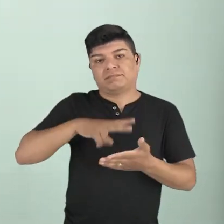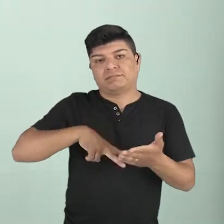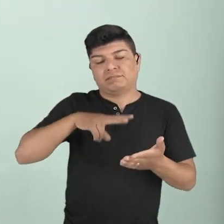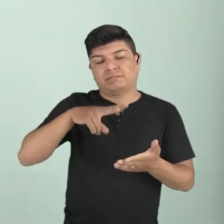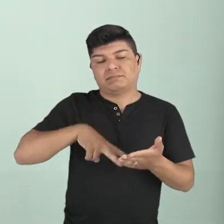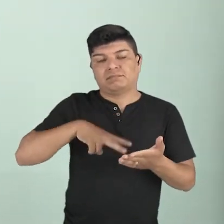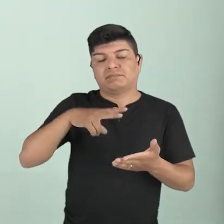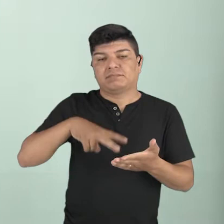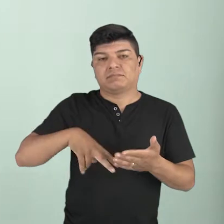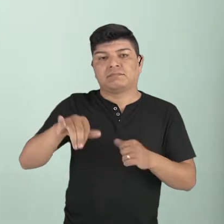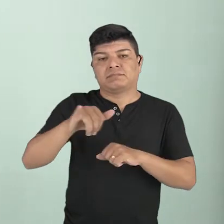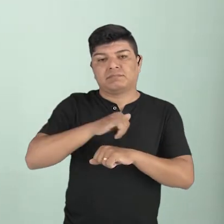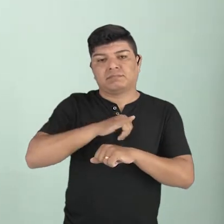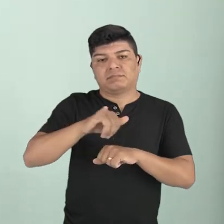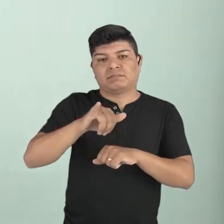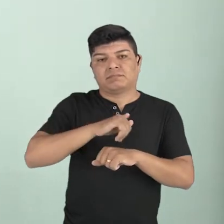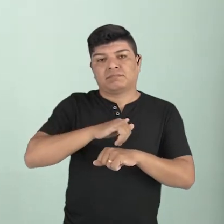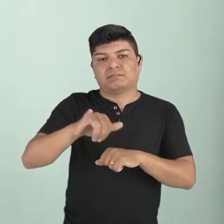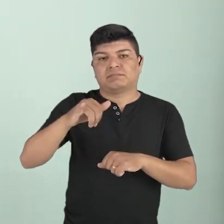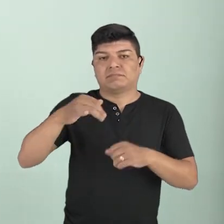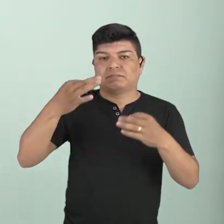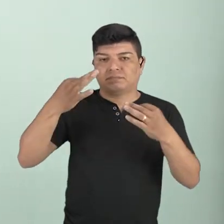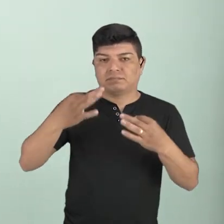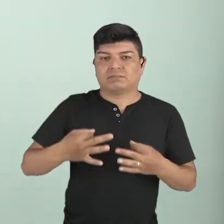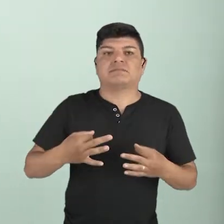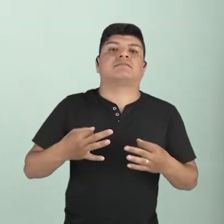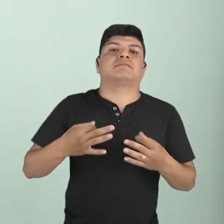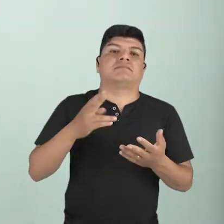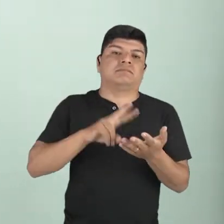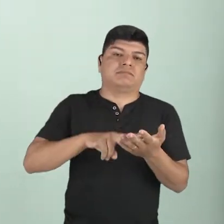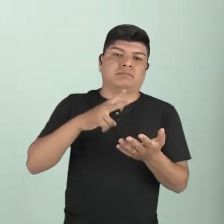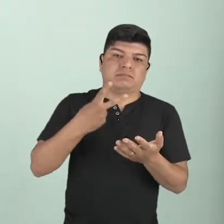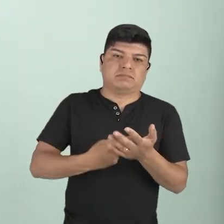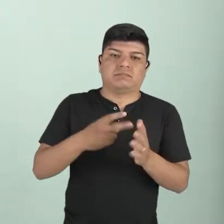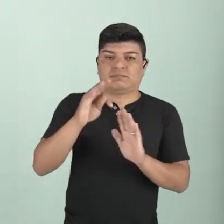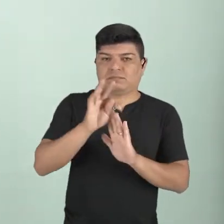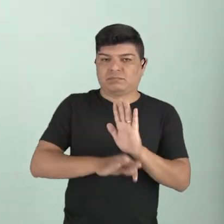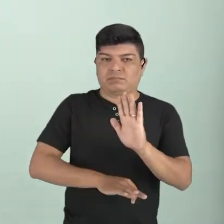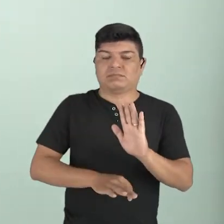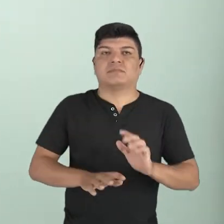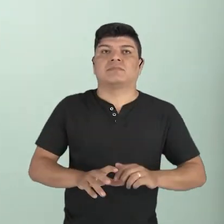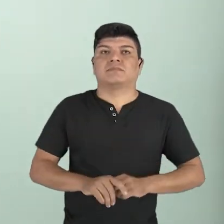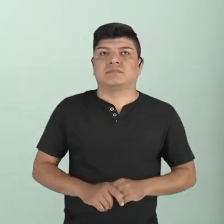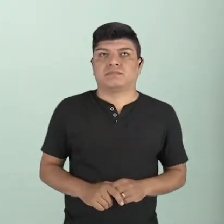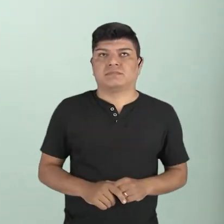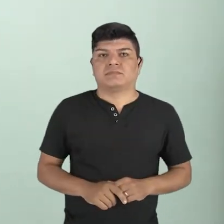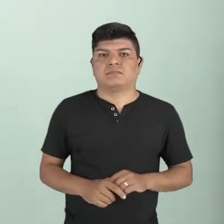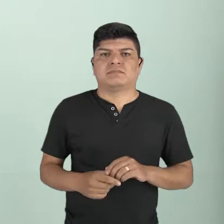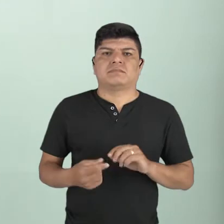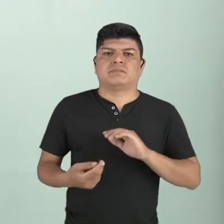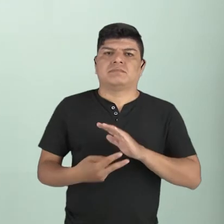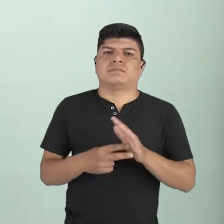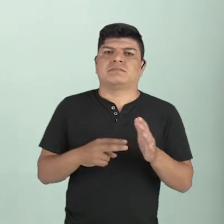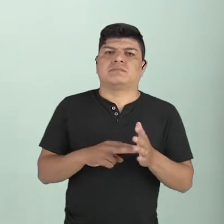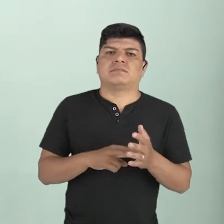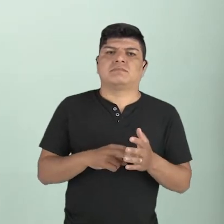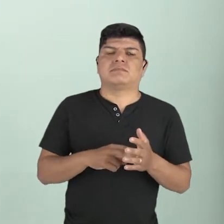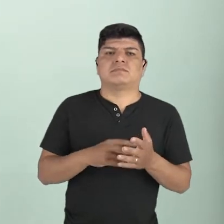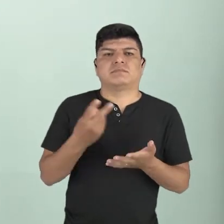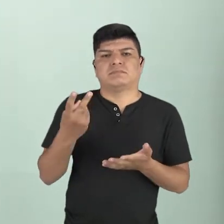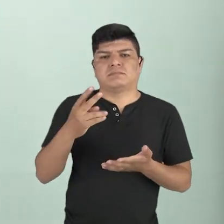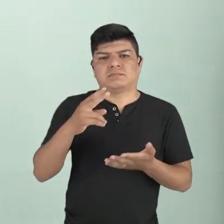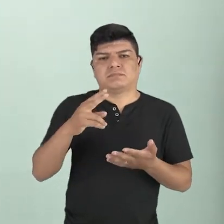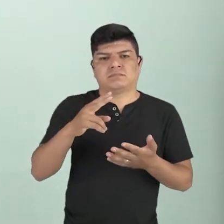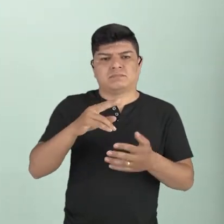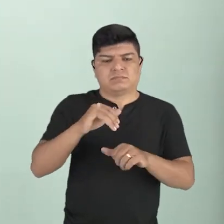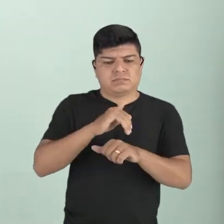leituras, estratégias eficientes de interpretação textual. Para que servem esses procedimentos e estratégias de